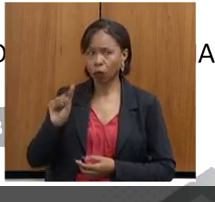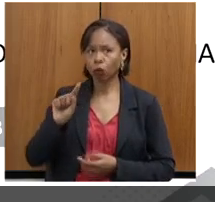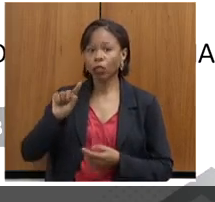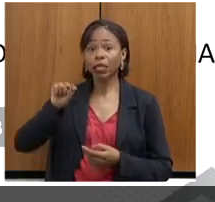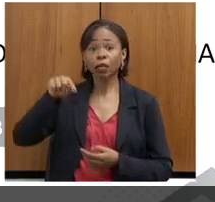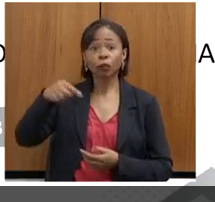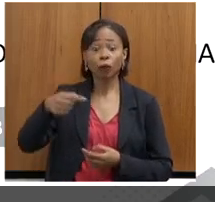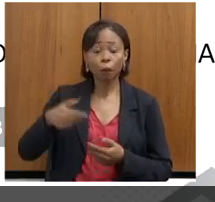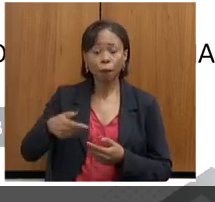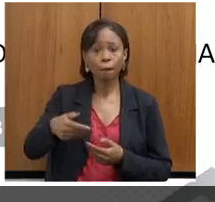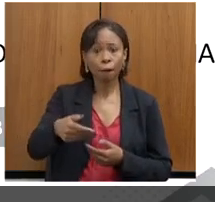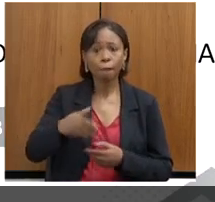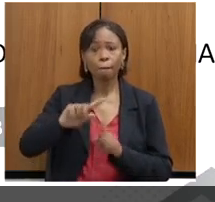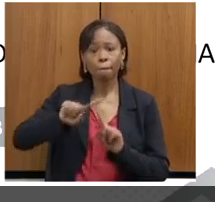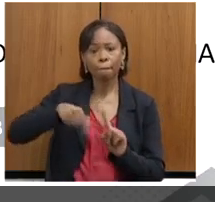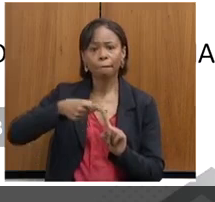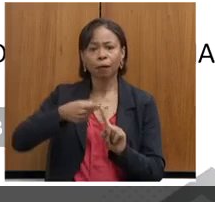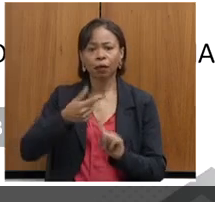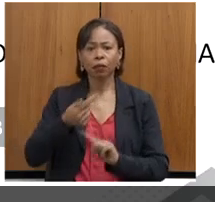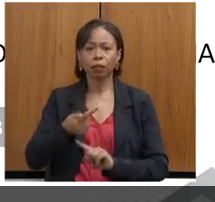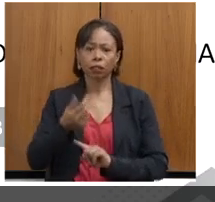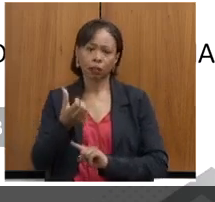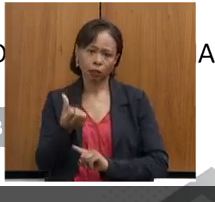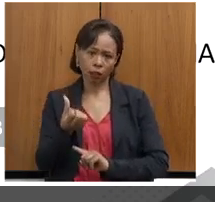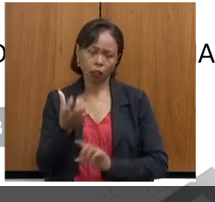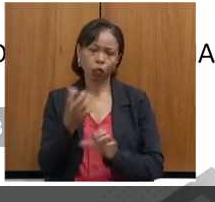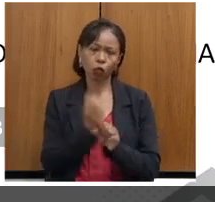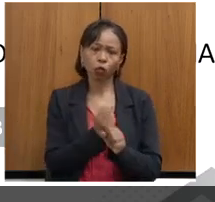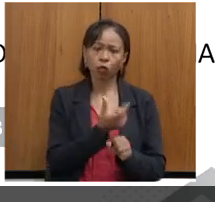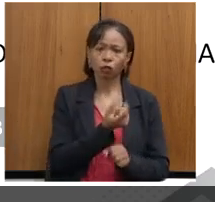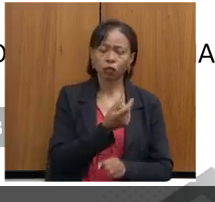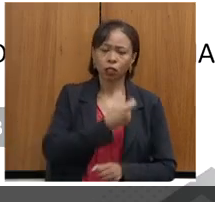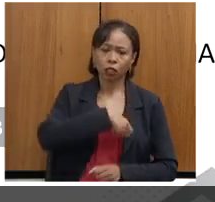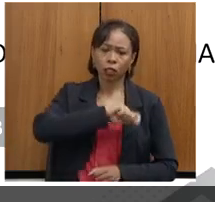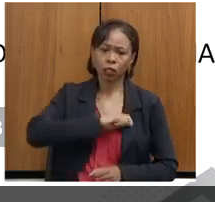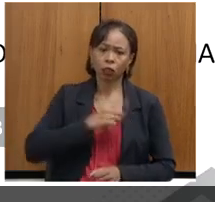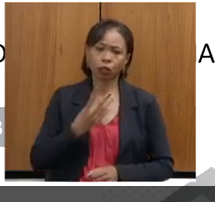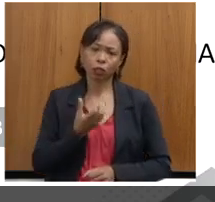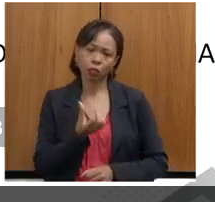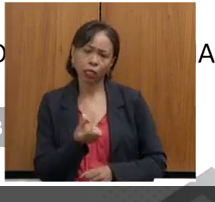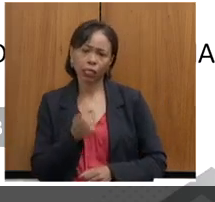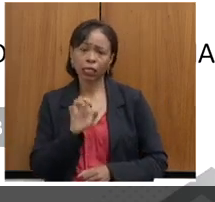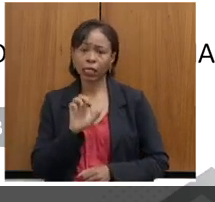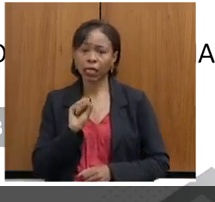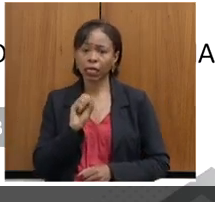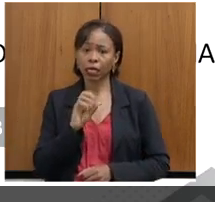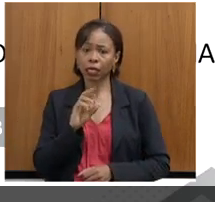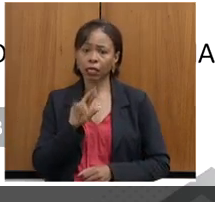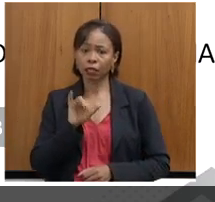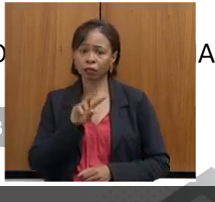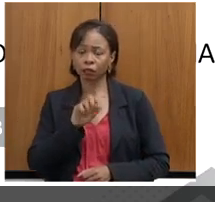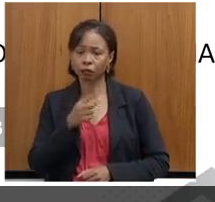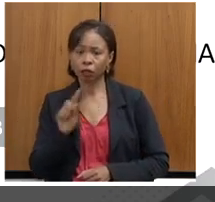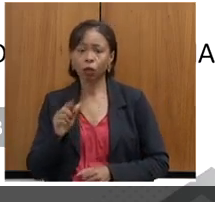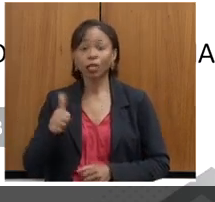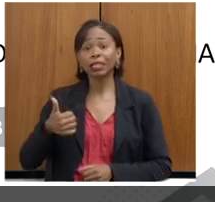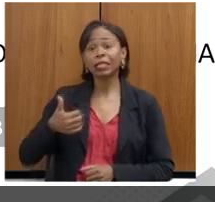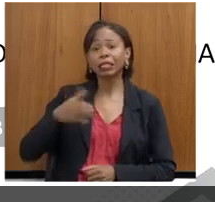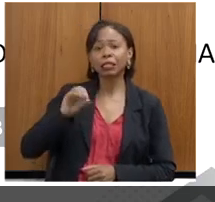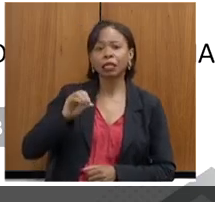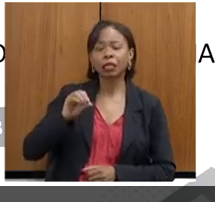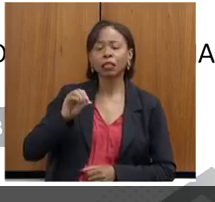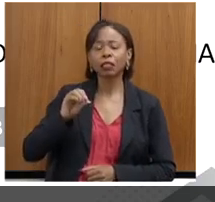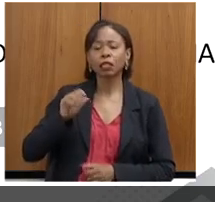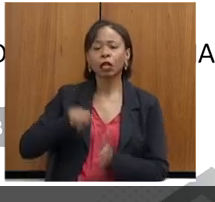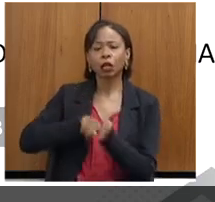mais 76 né 20 Delegados 46 escrivães e 10 investigadores o